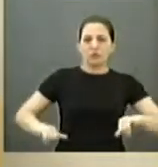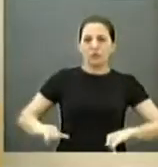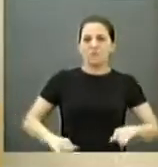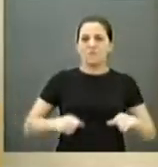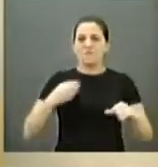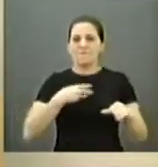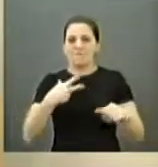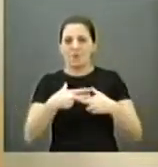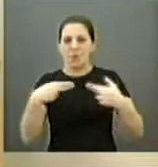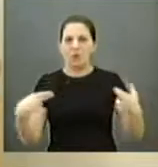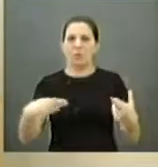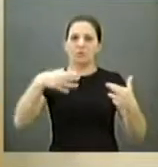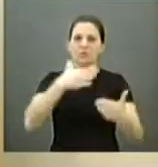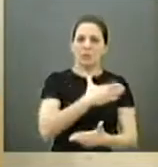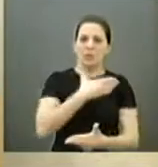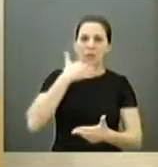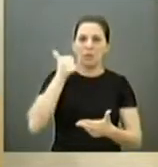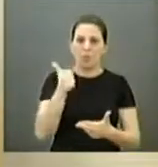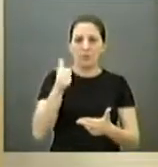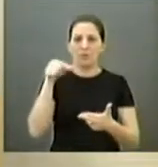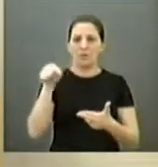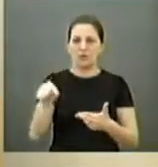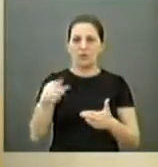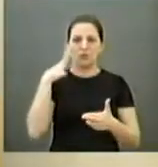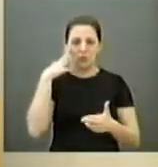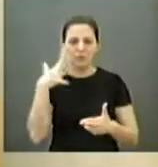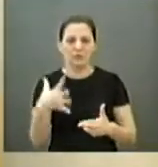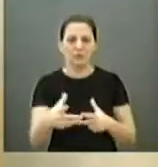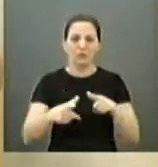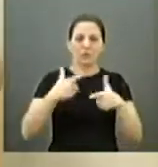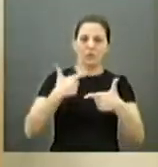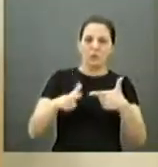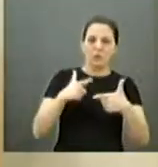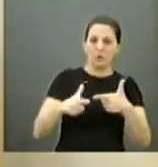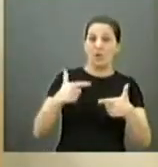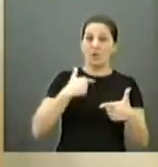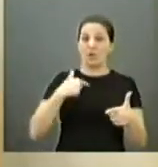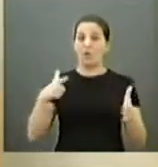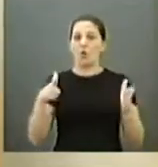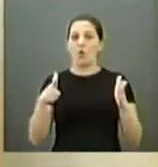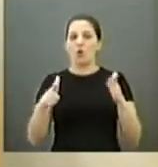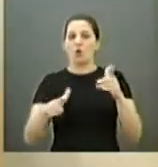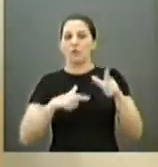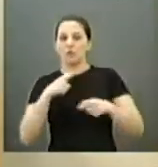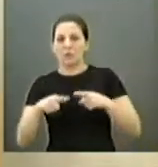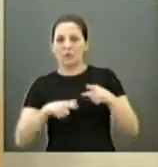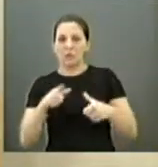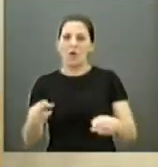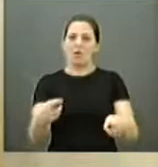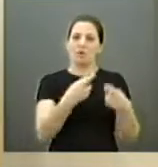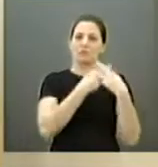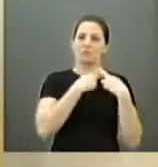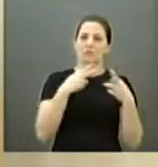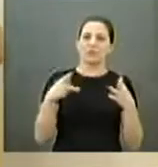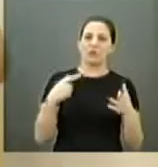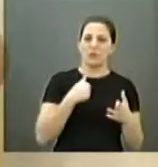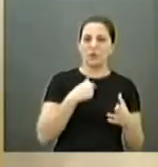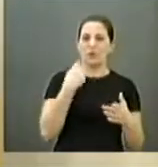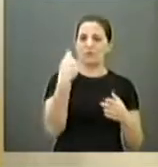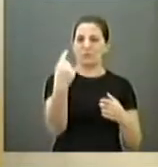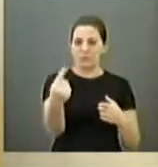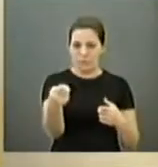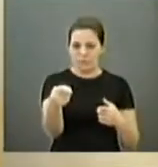tomar atitude para poder resolver. Eu estou fazendo o meu papel. Eu estou fazendo o meu papel. Você que é